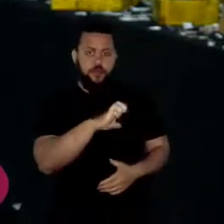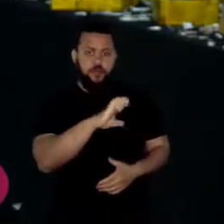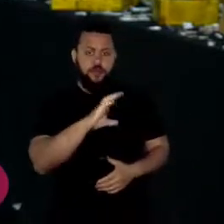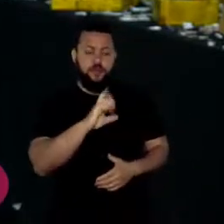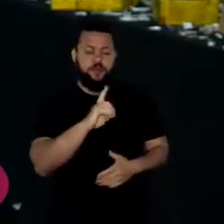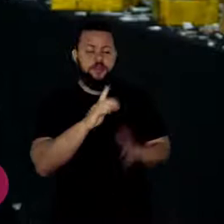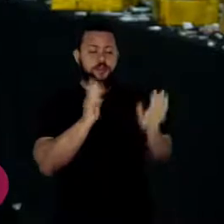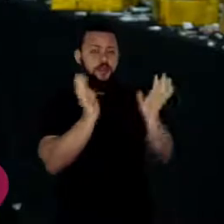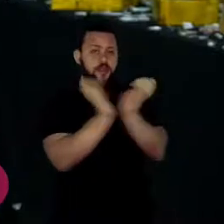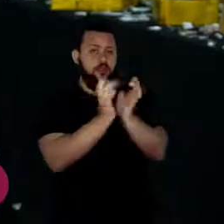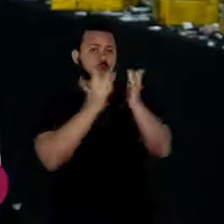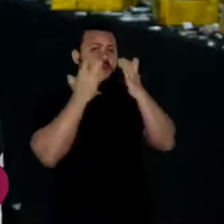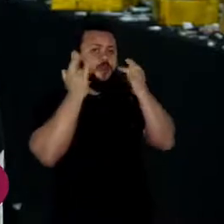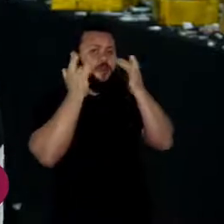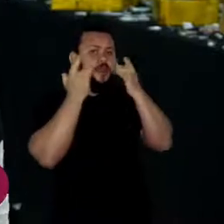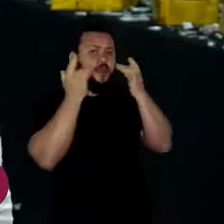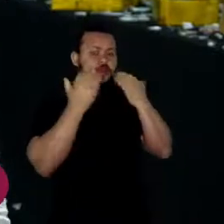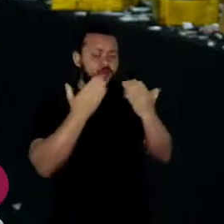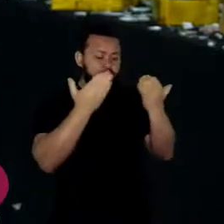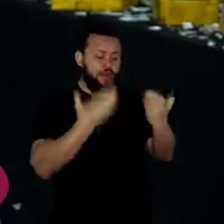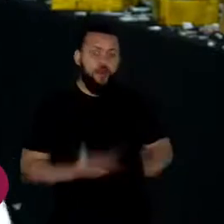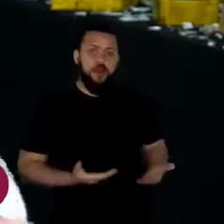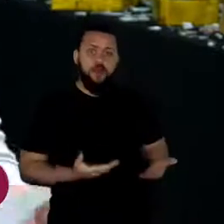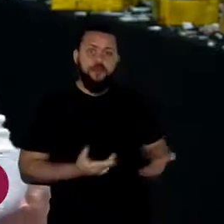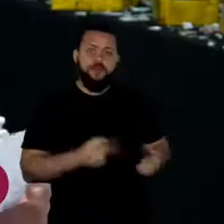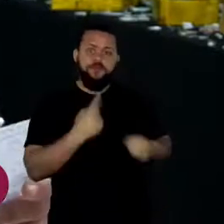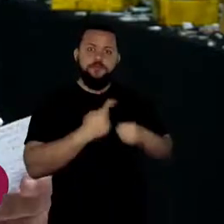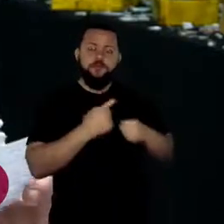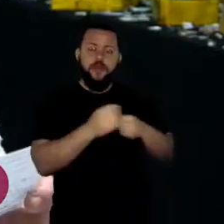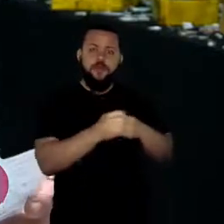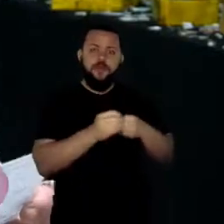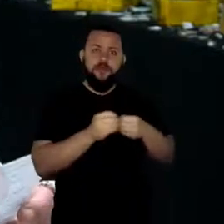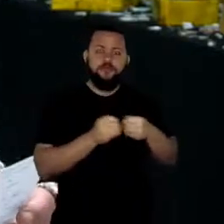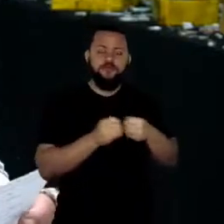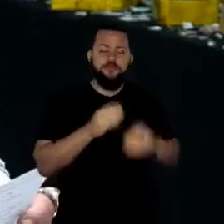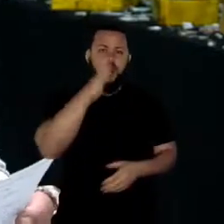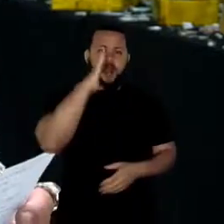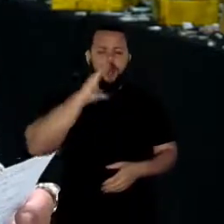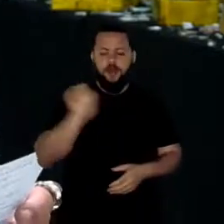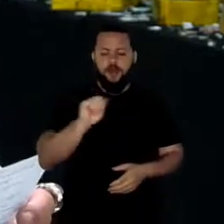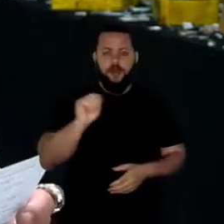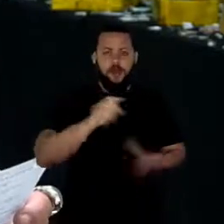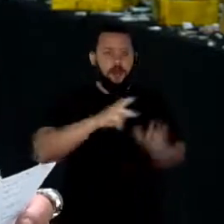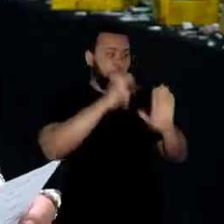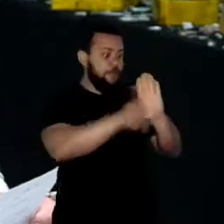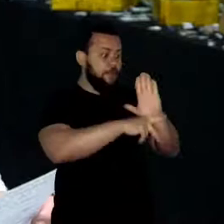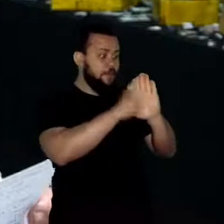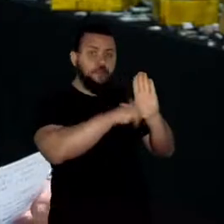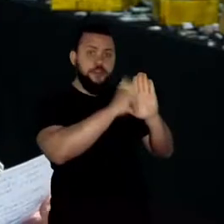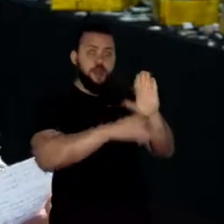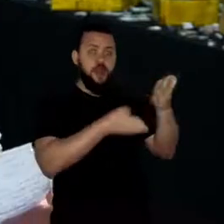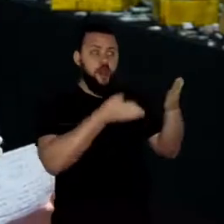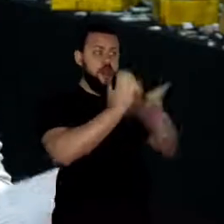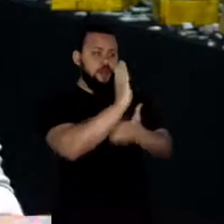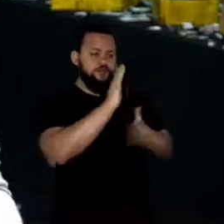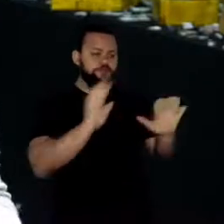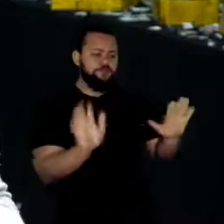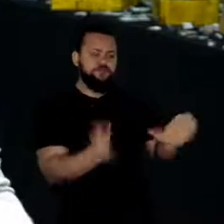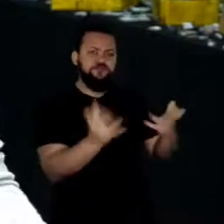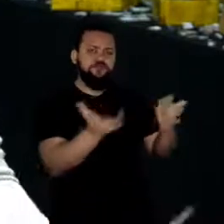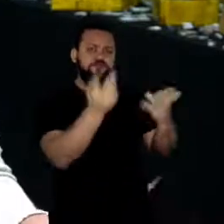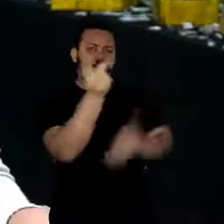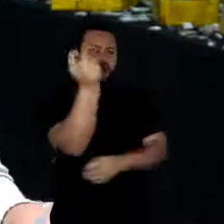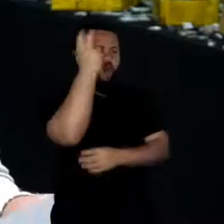aqui diretamente de Araucária. Projeto aprovado no Programa de Fomento e Incentivo à